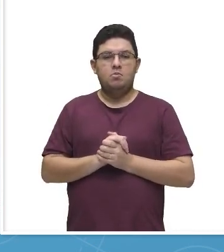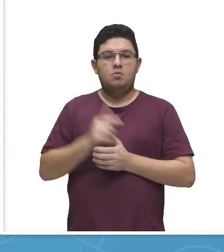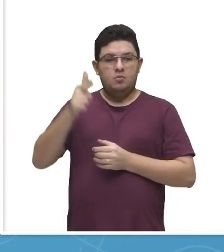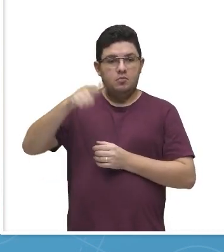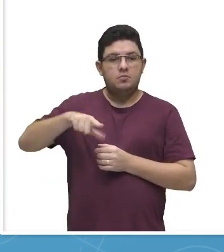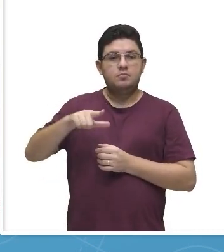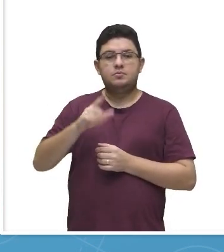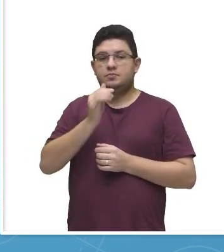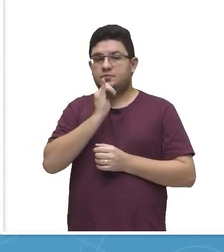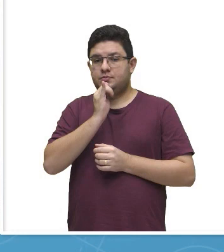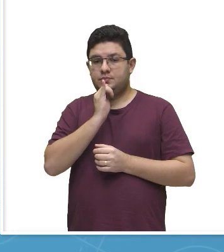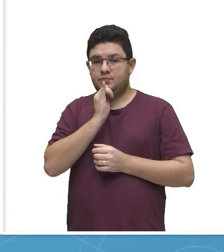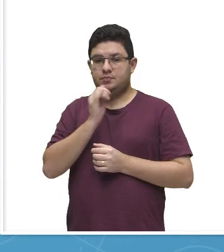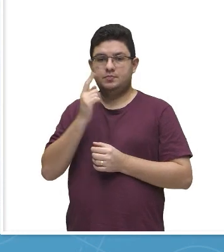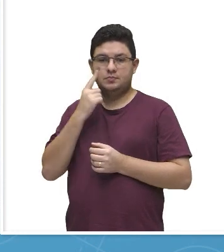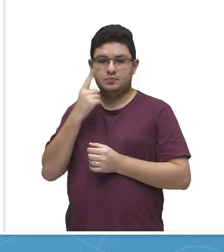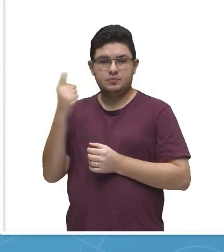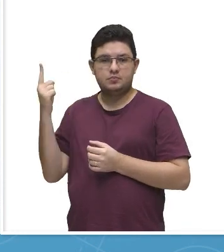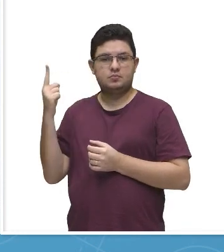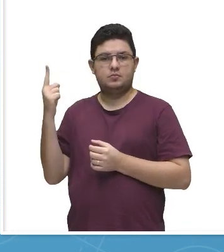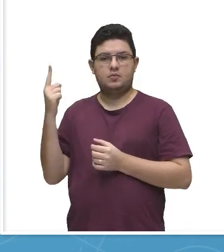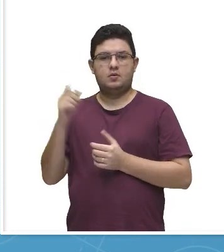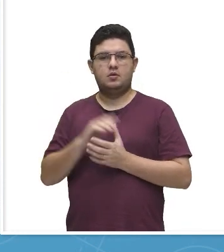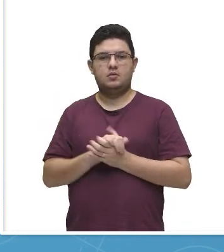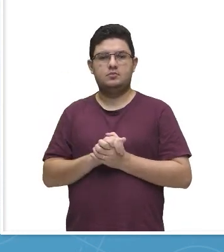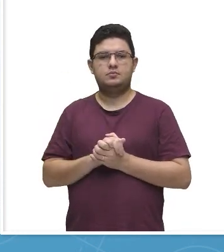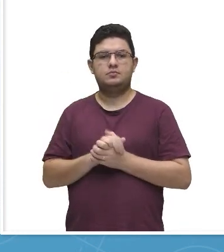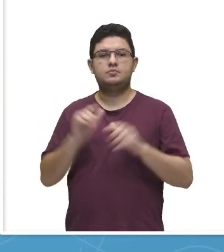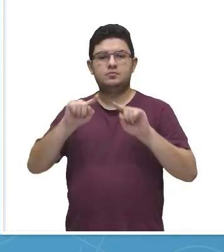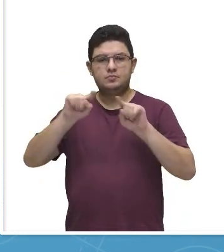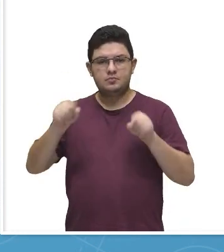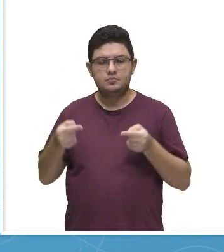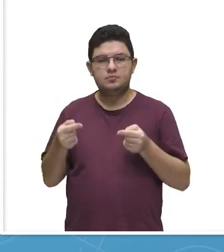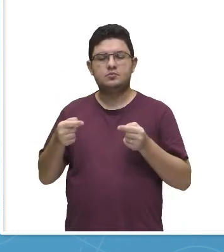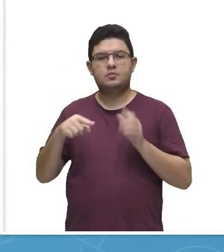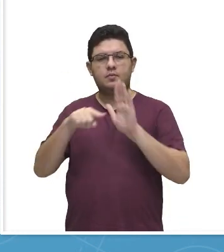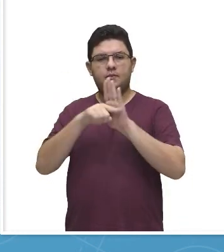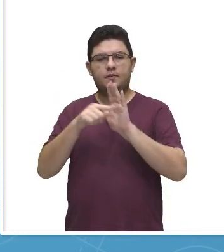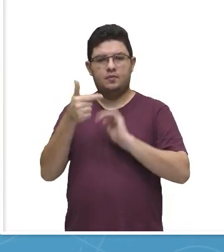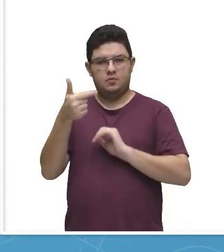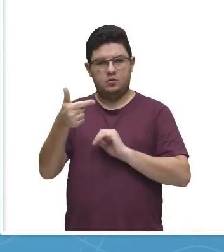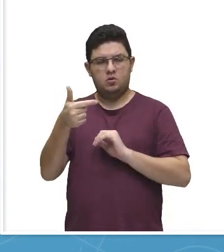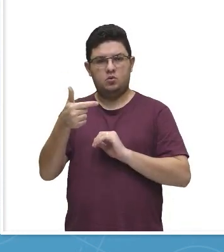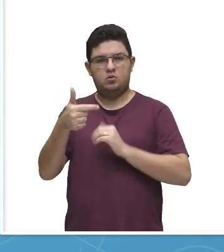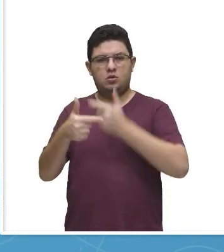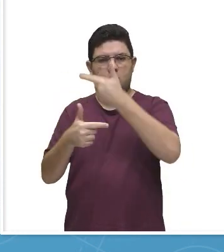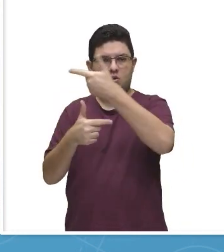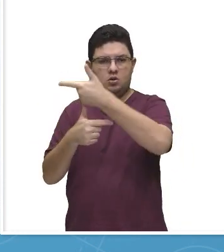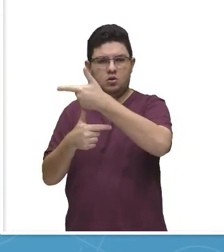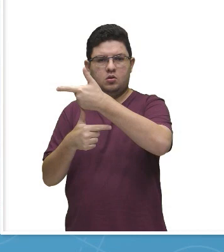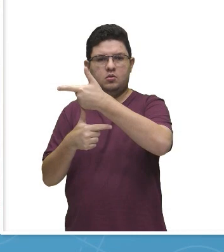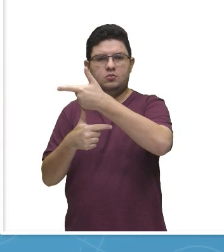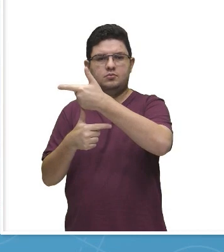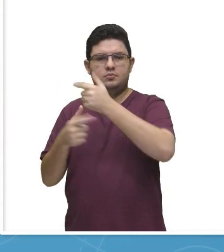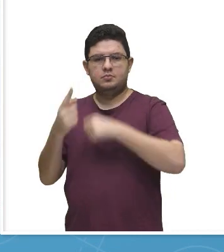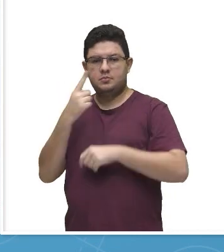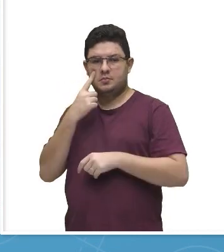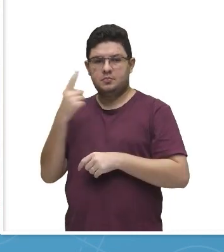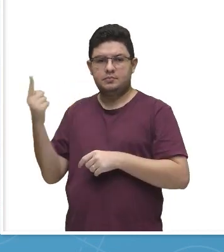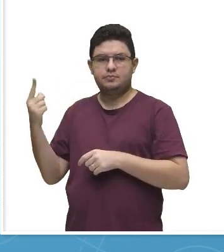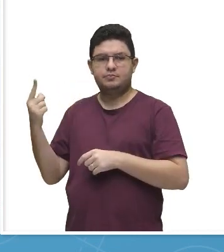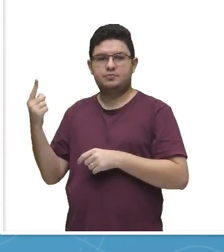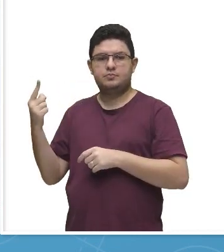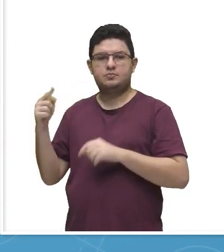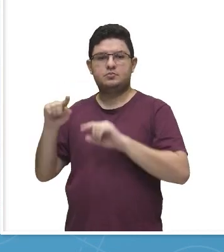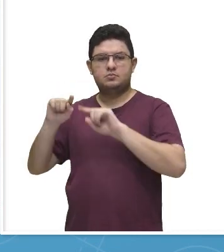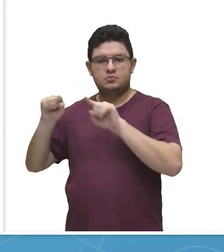né? Ó, menos 2 ao quadrado, menos 2 ao cubo, isso vai ser igual a menos 2. Somamos os expoentes,